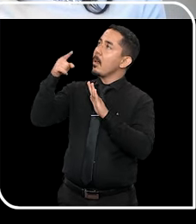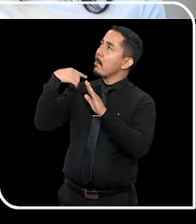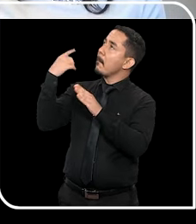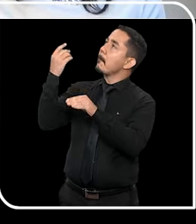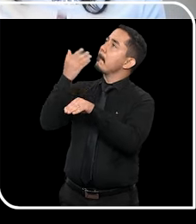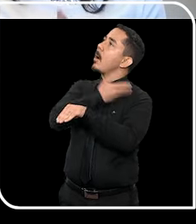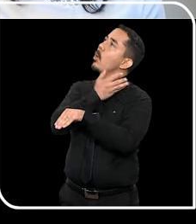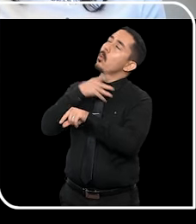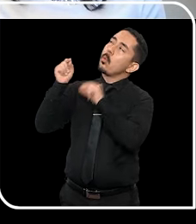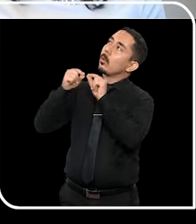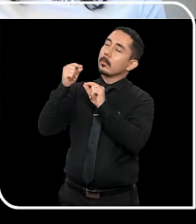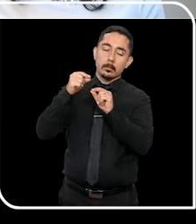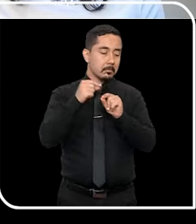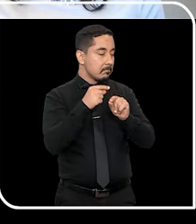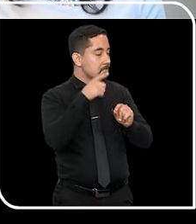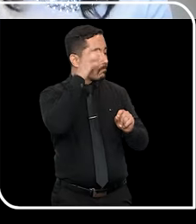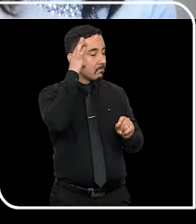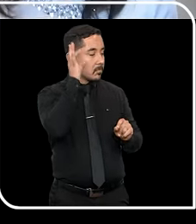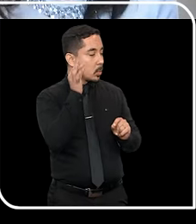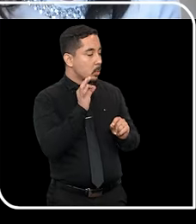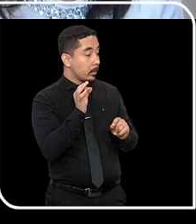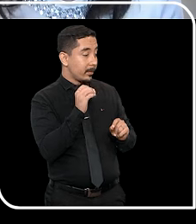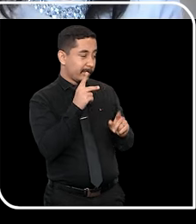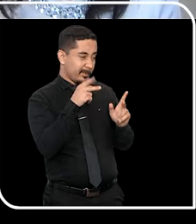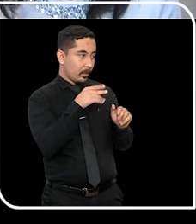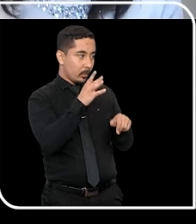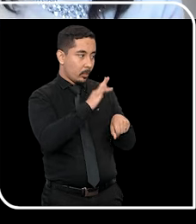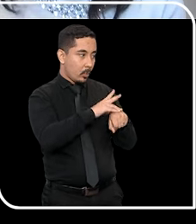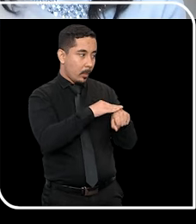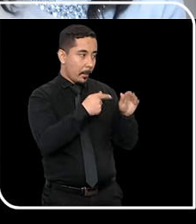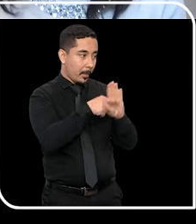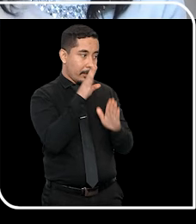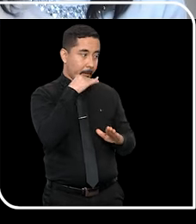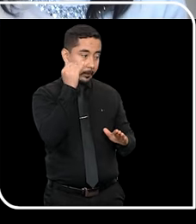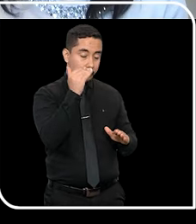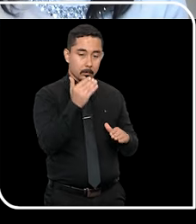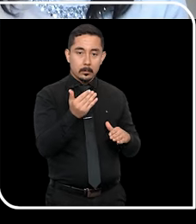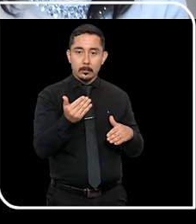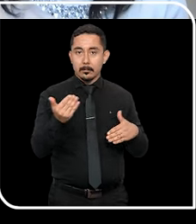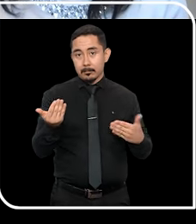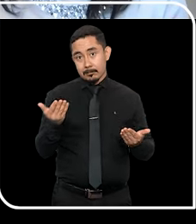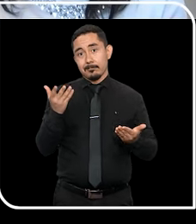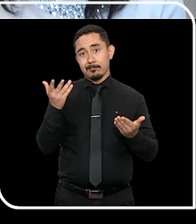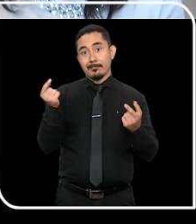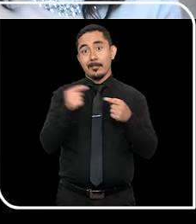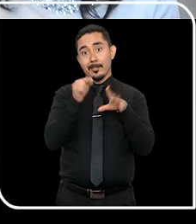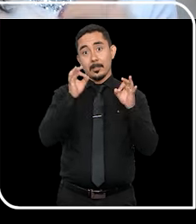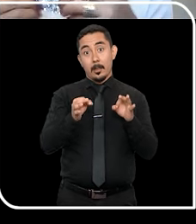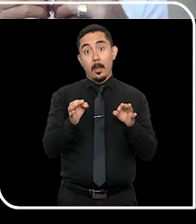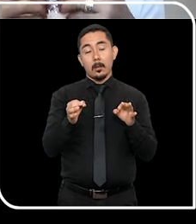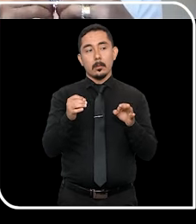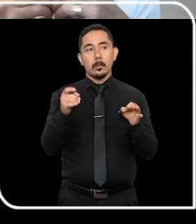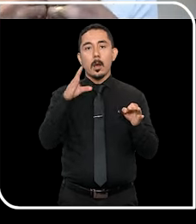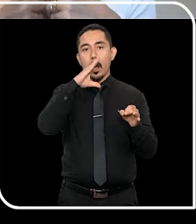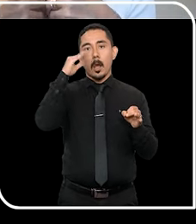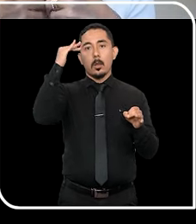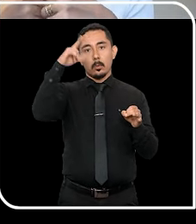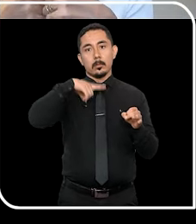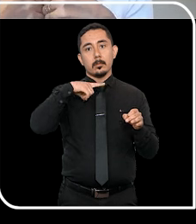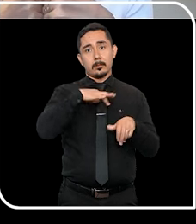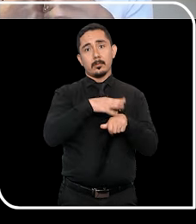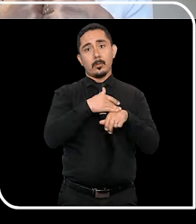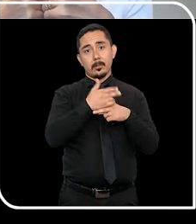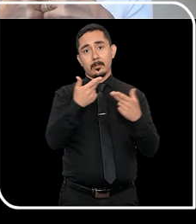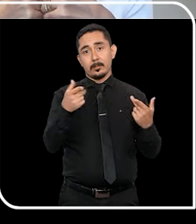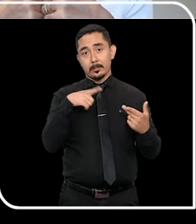que é preconceito e ele fala não sei deve ser doença de adulto e é justamente isso é uma coisa que os adultos têm e a gente tem um estudo que